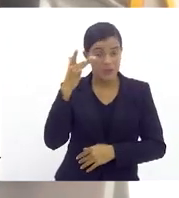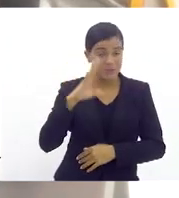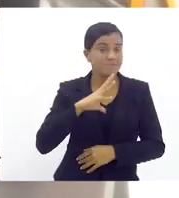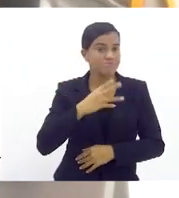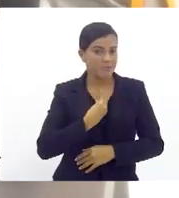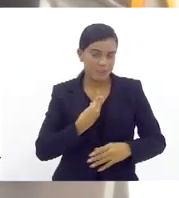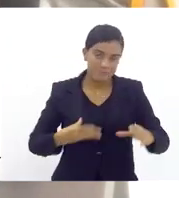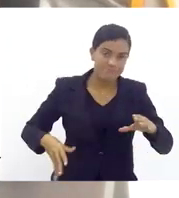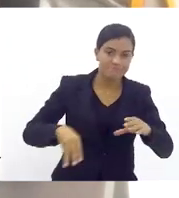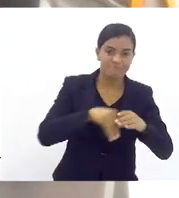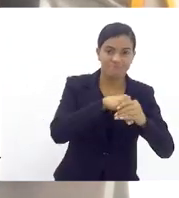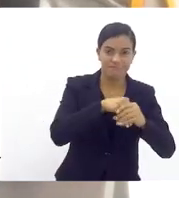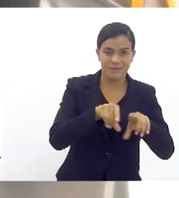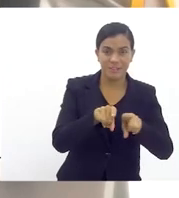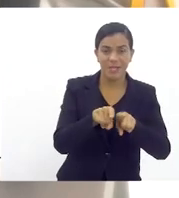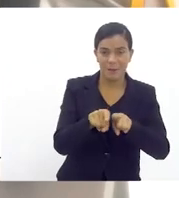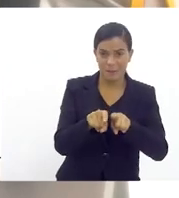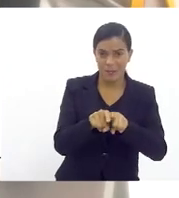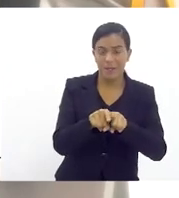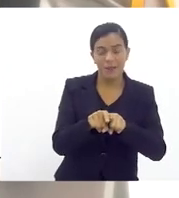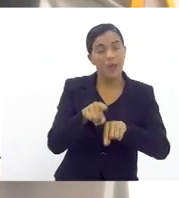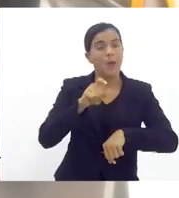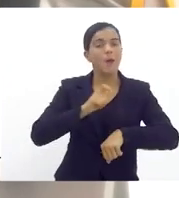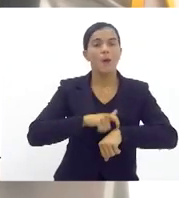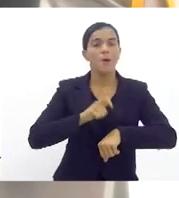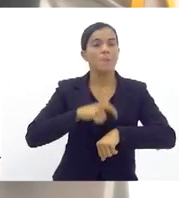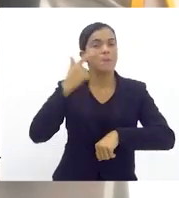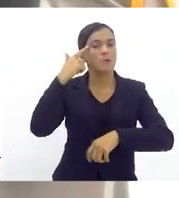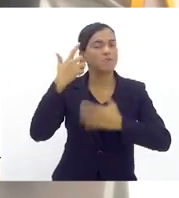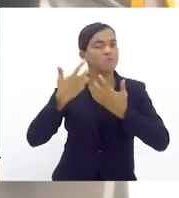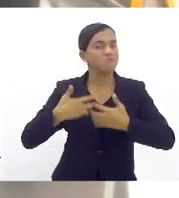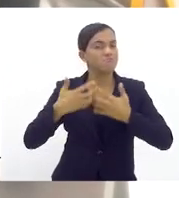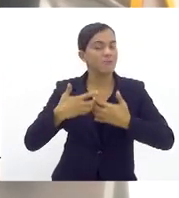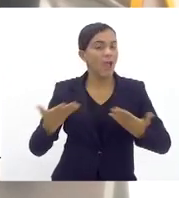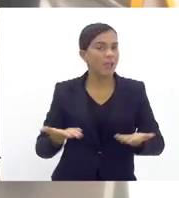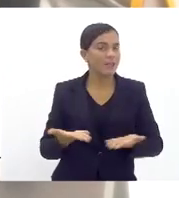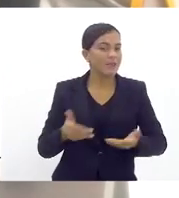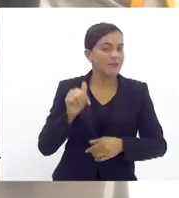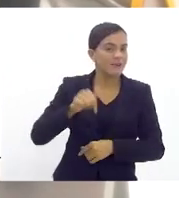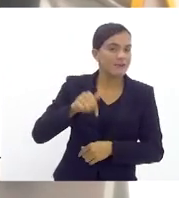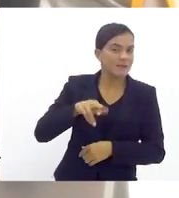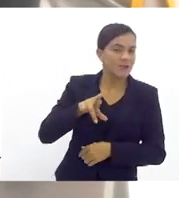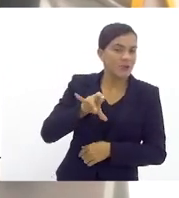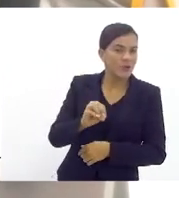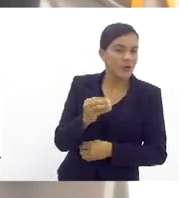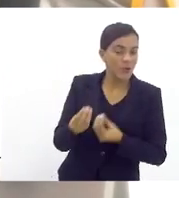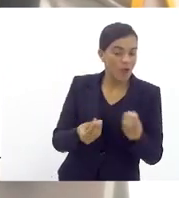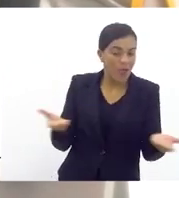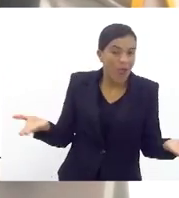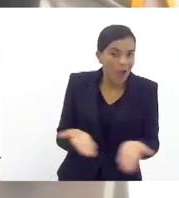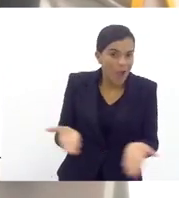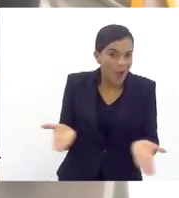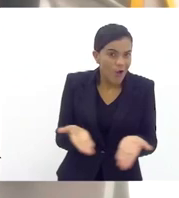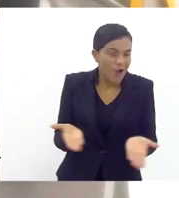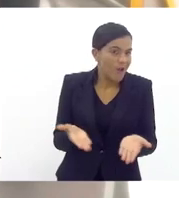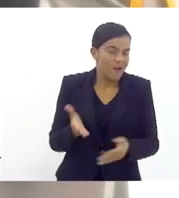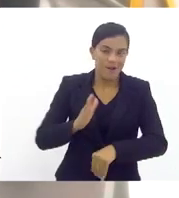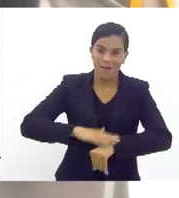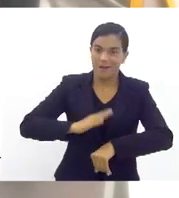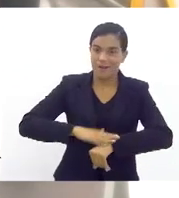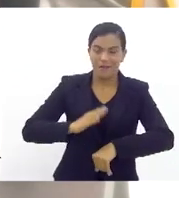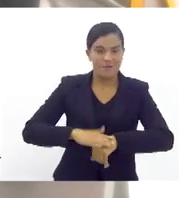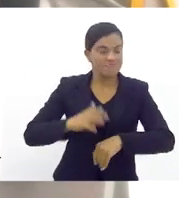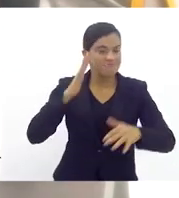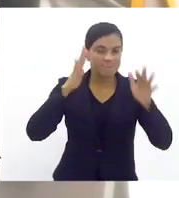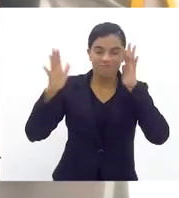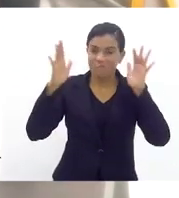aí o momento de pensar aqui no âmbito do Rio de Janeiro é agora, assim. Agora, para o